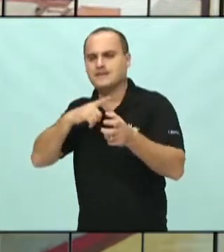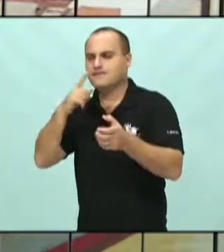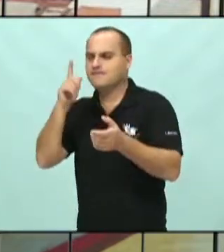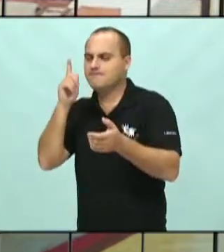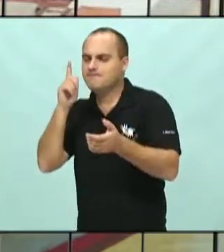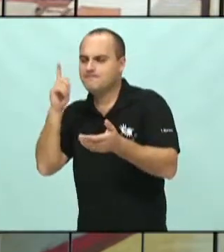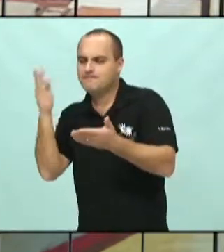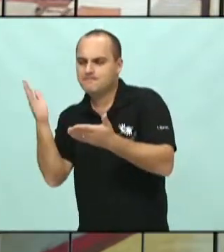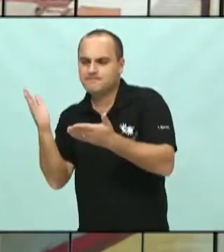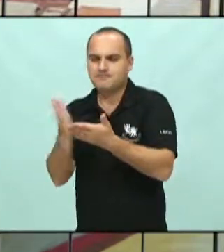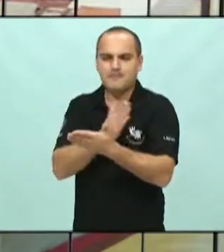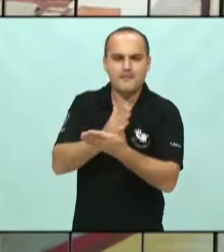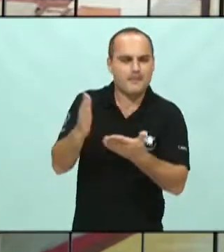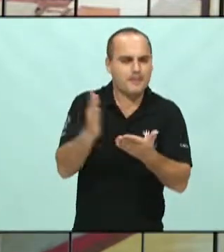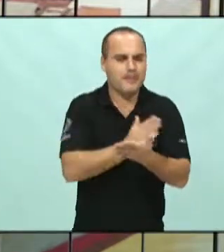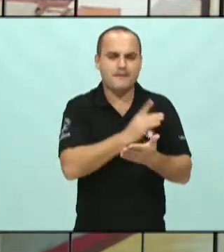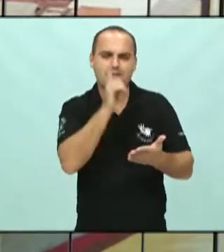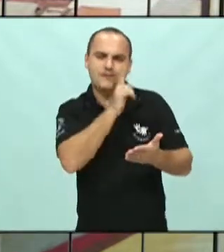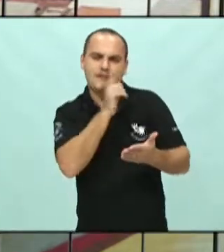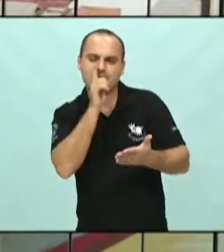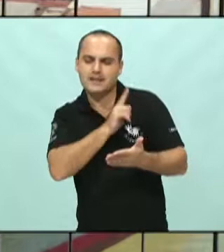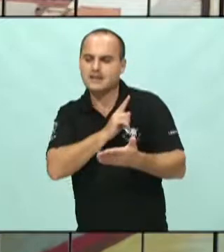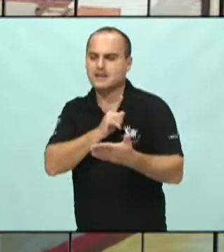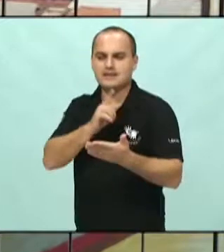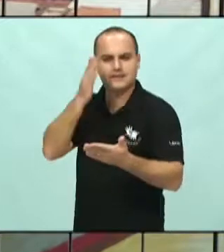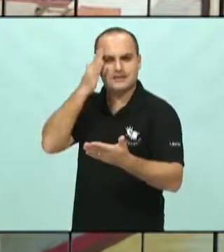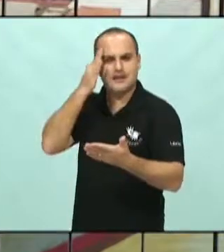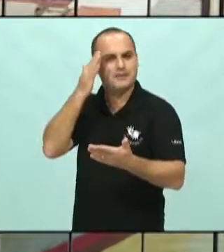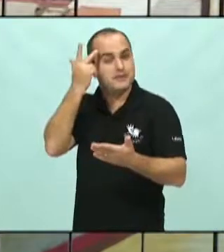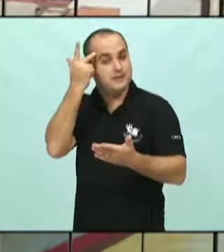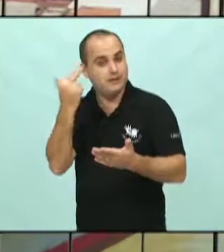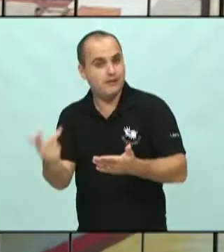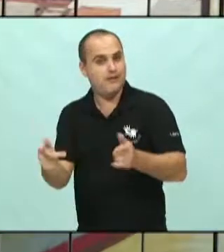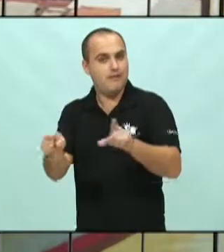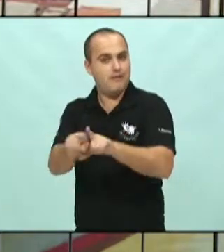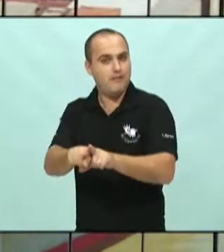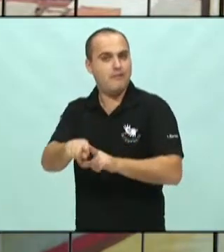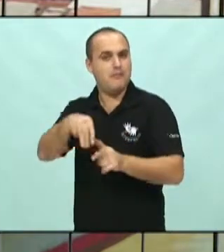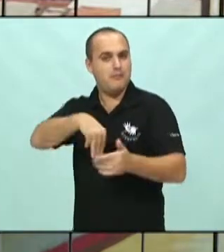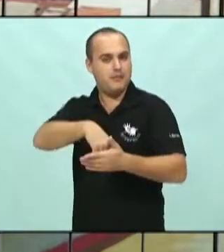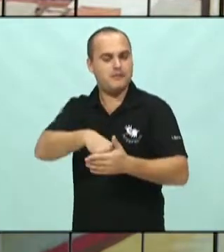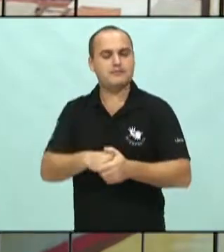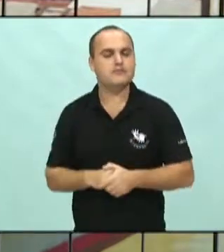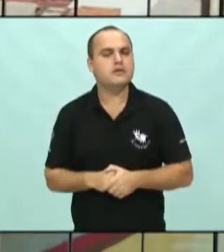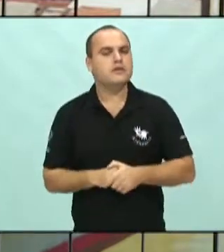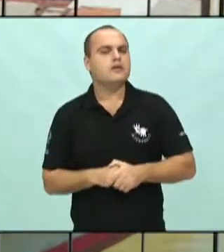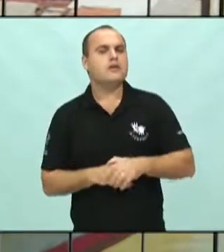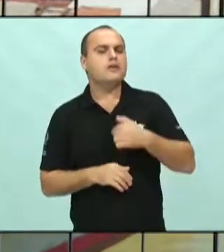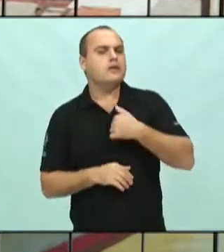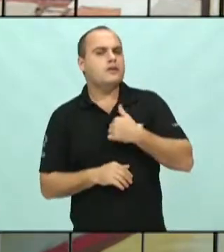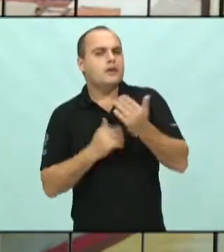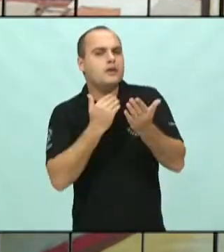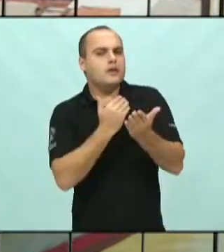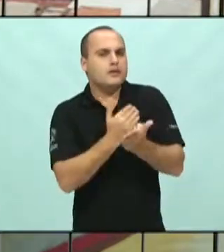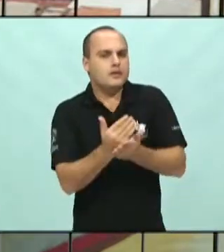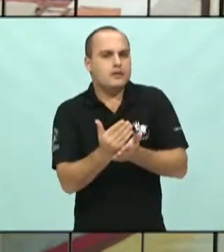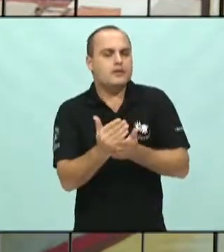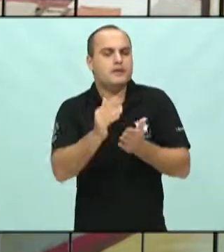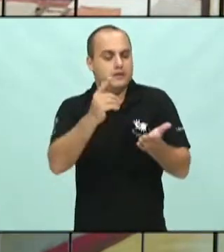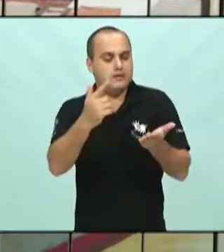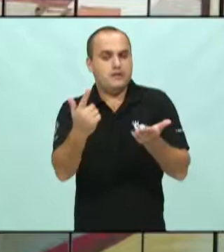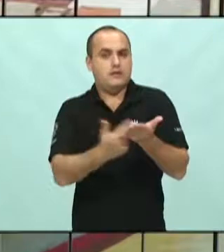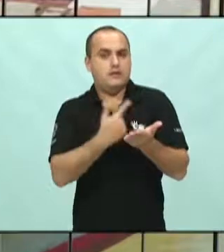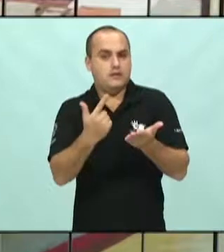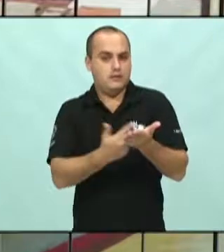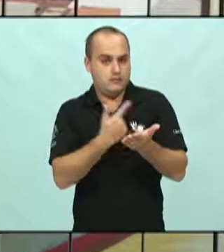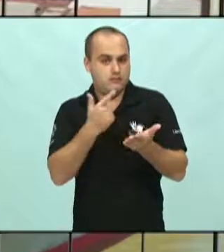na história do clube a ser reveladas. E aí eu me interessei em fazer primeiramente um livro sobre o torneio Luiz Amelo,